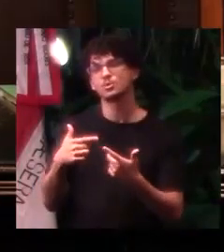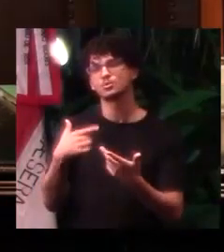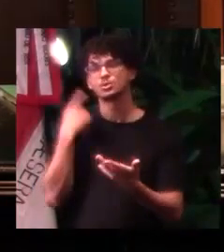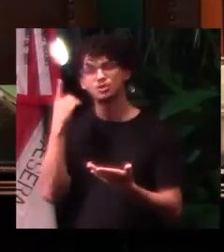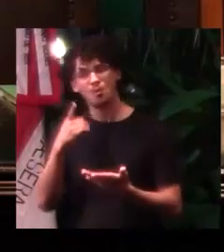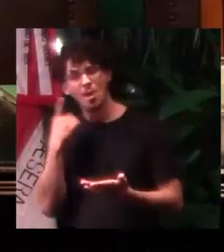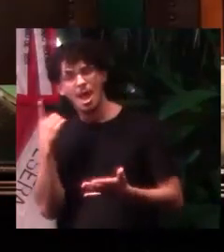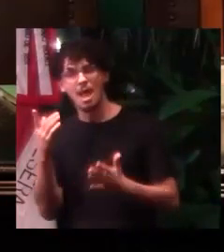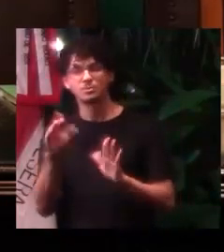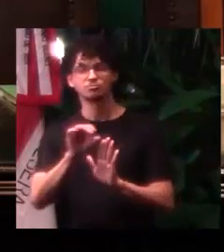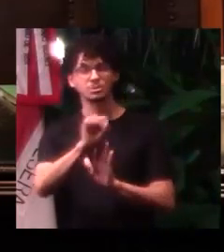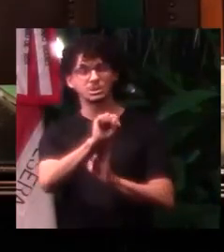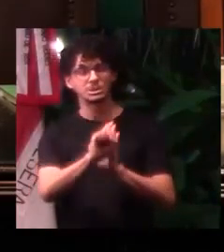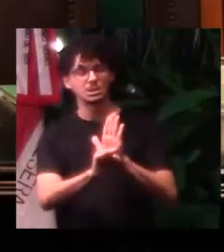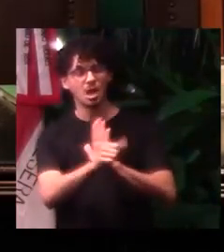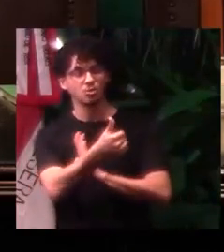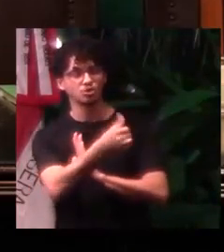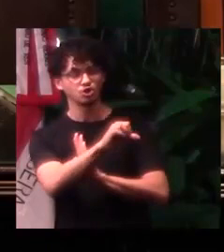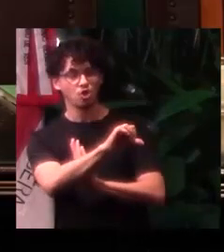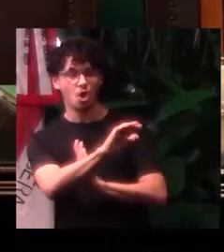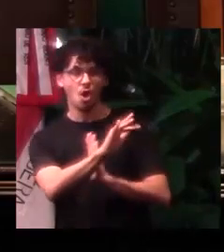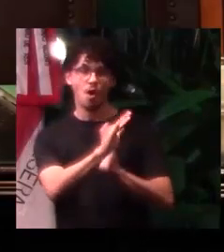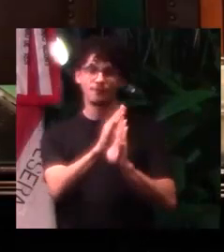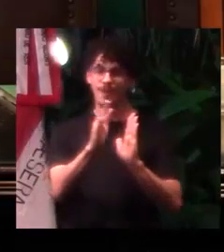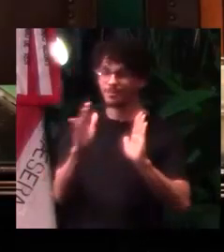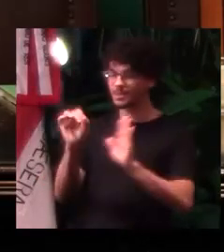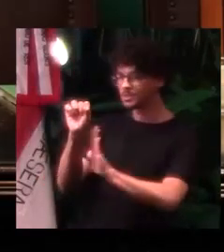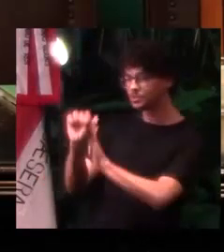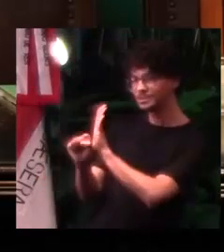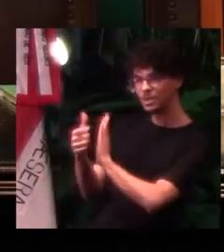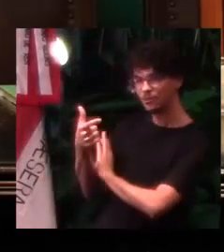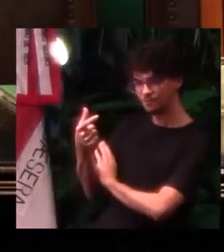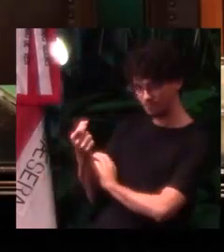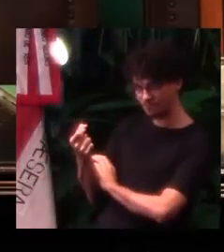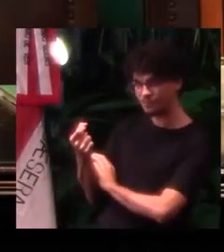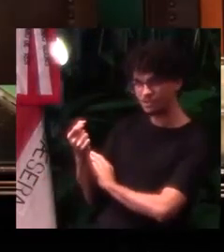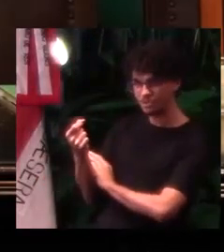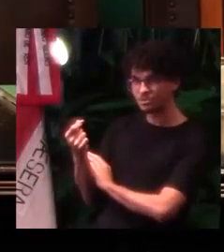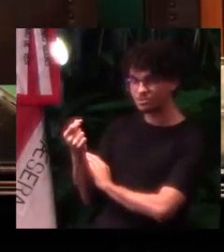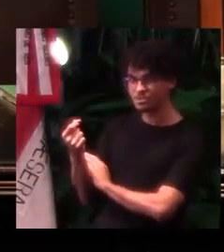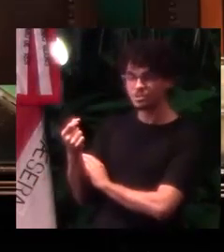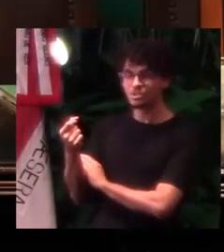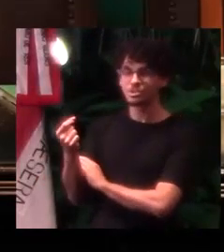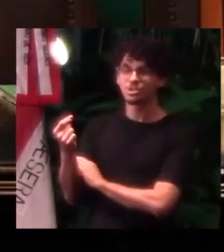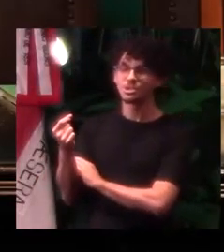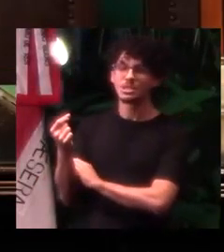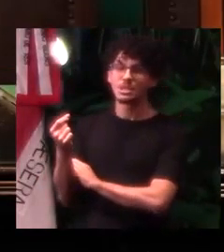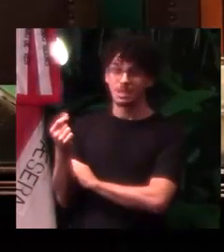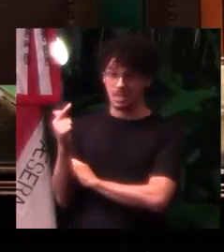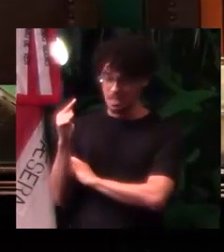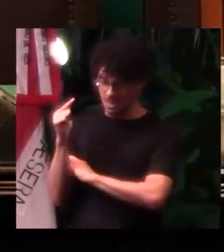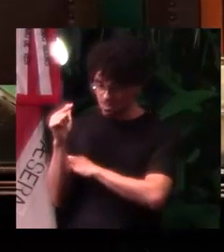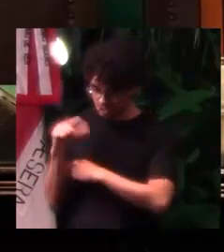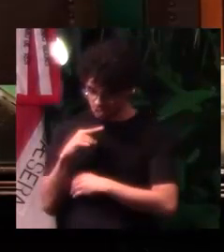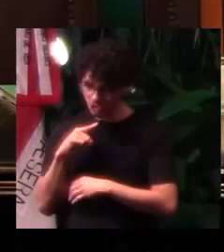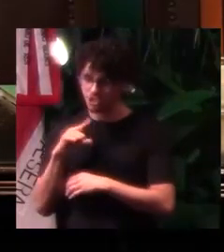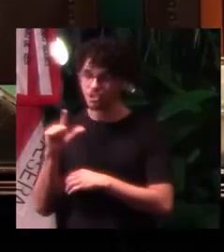até o século XX, era uma utilização da literatura que era